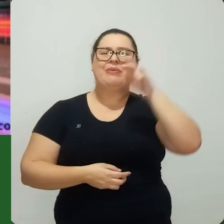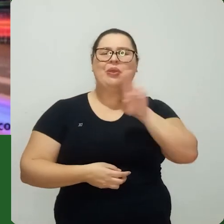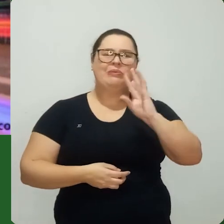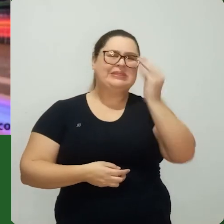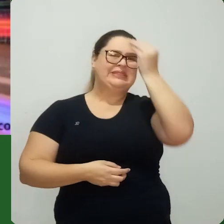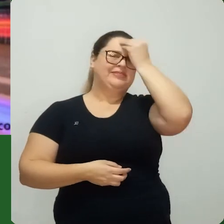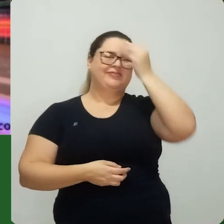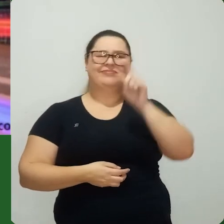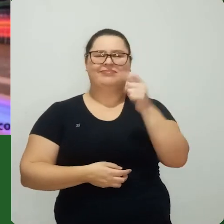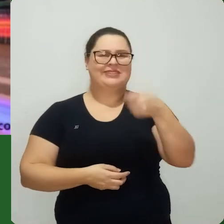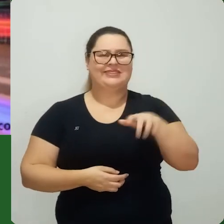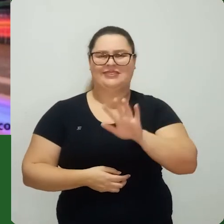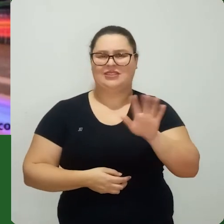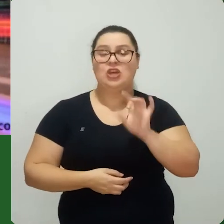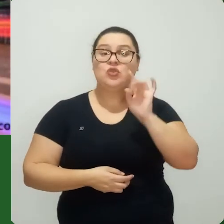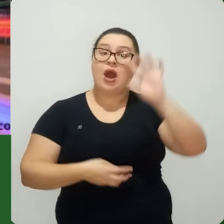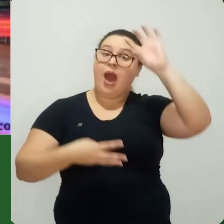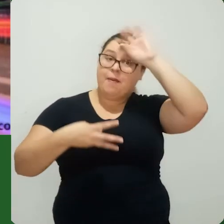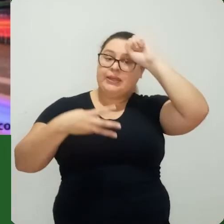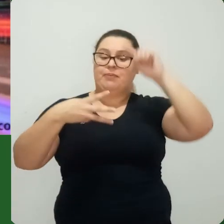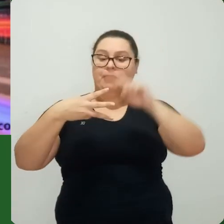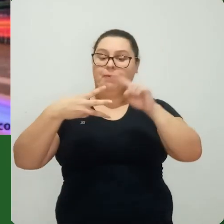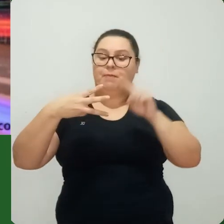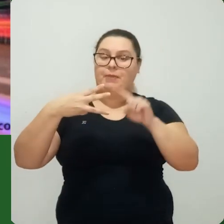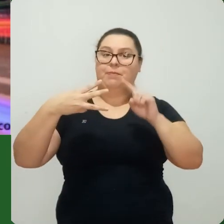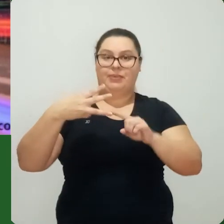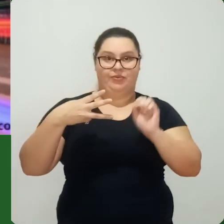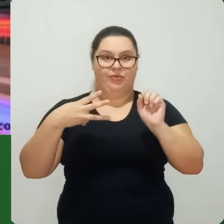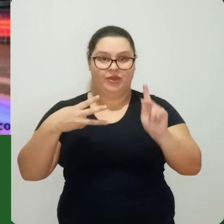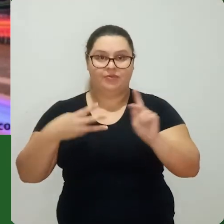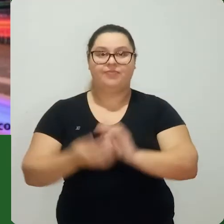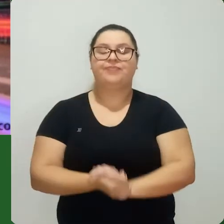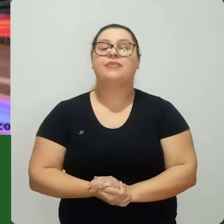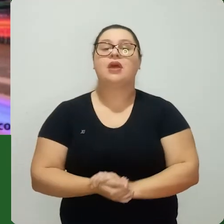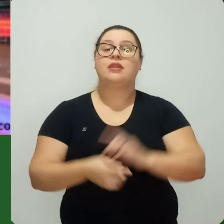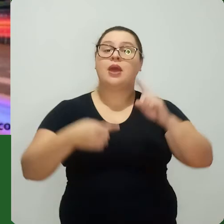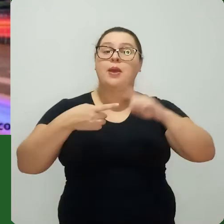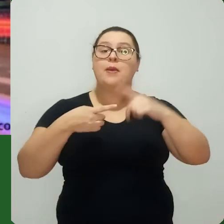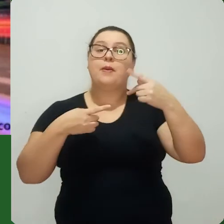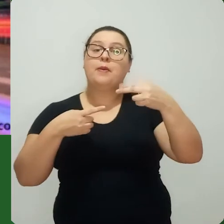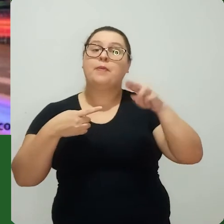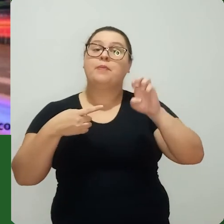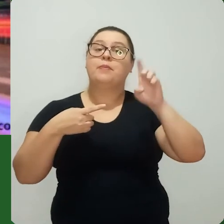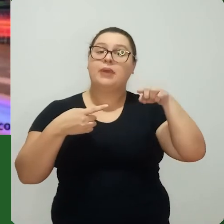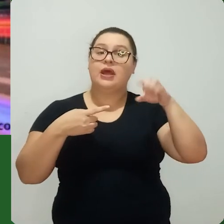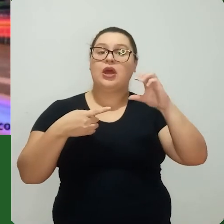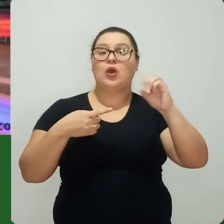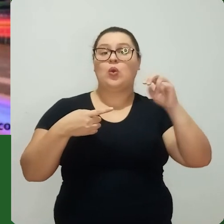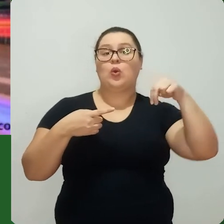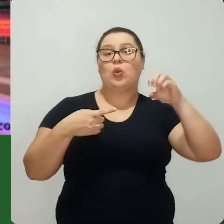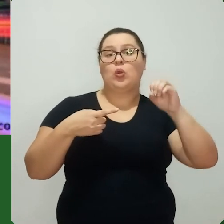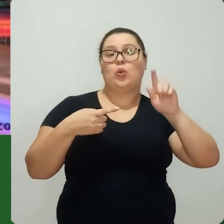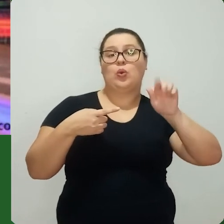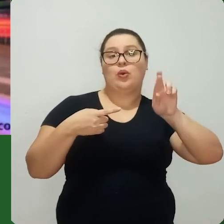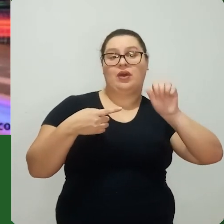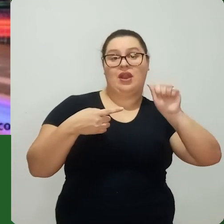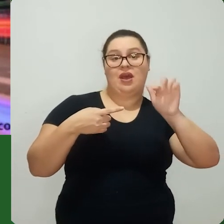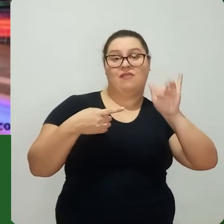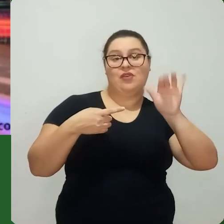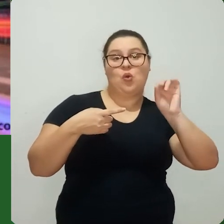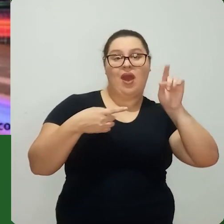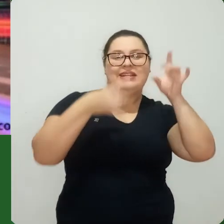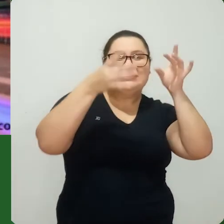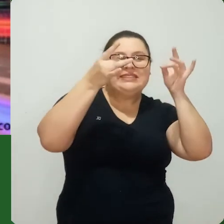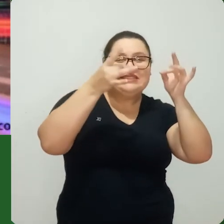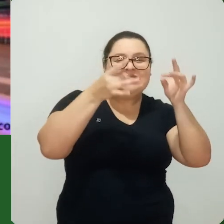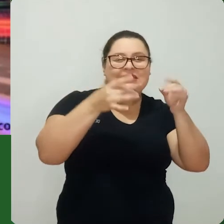você entenda mais ou menos como é que é feita essa leitura. A gente começa o nível pré-iconográfico fazendo uma descrição do que a gente está